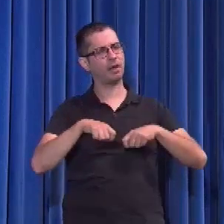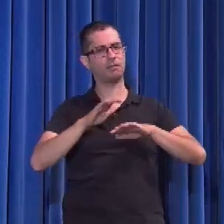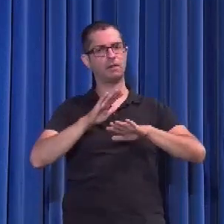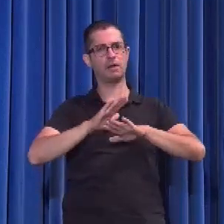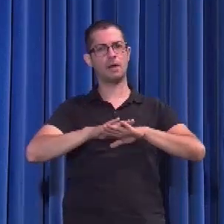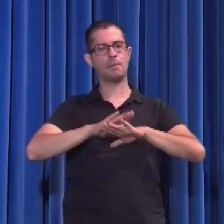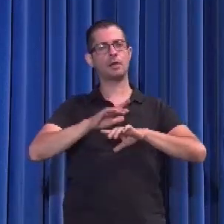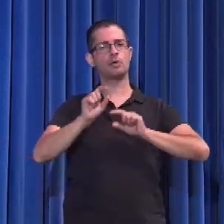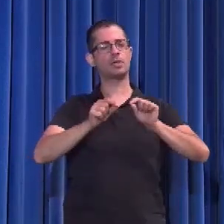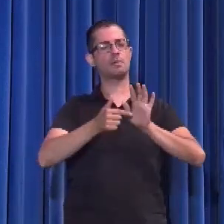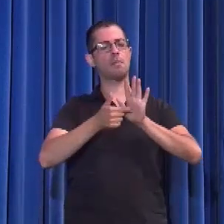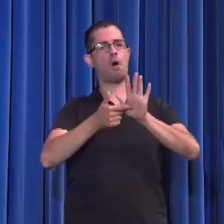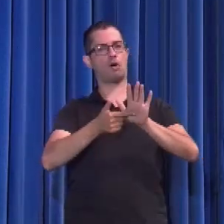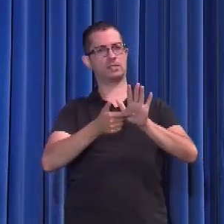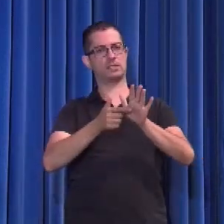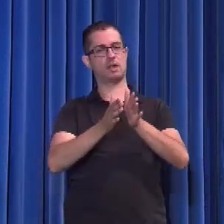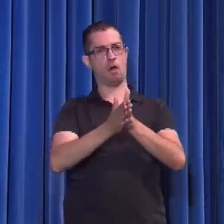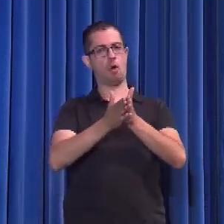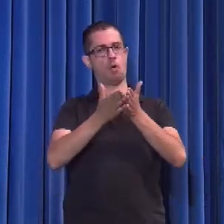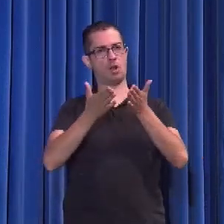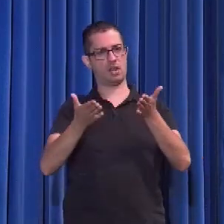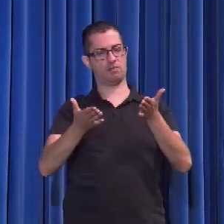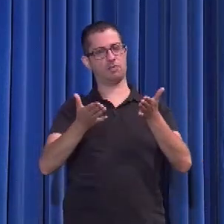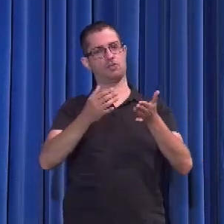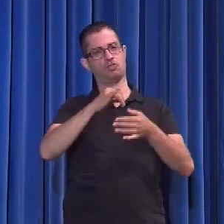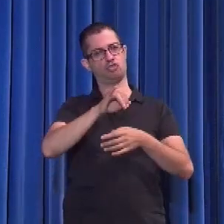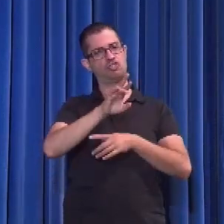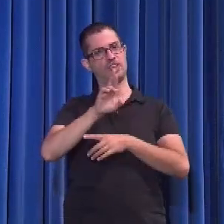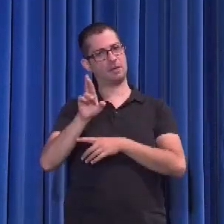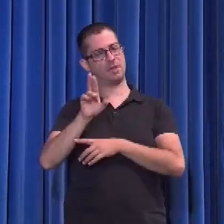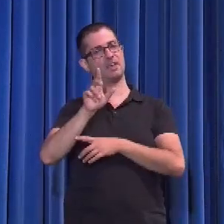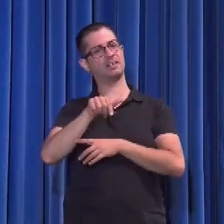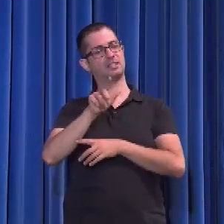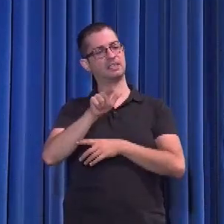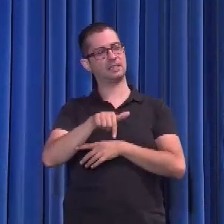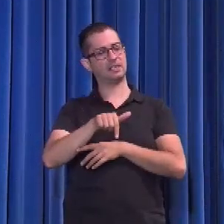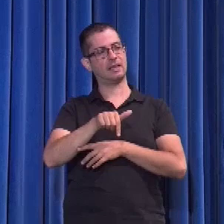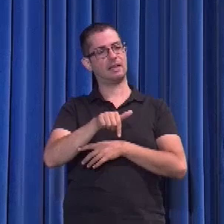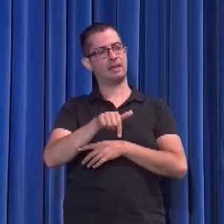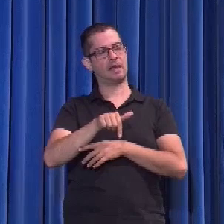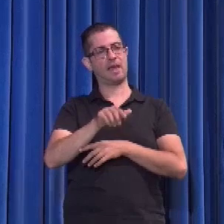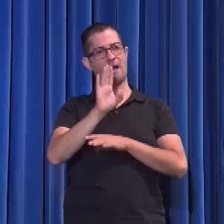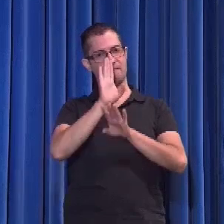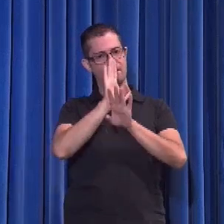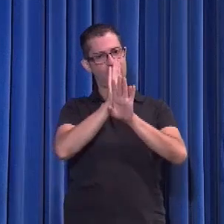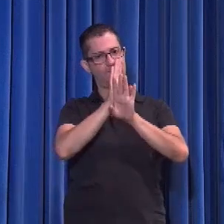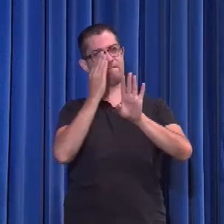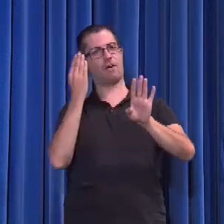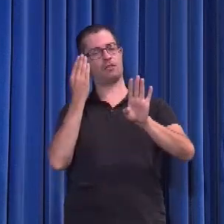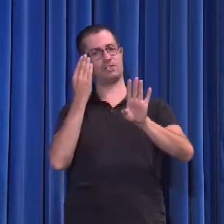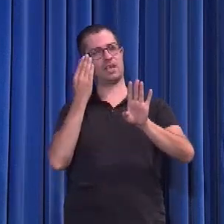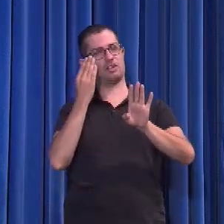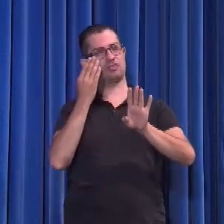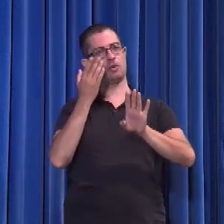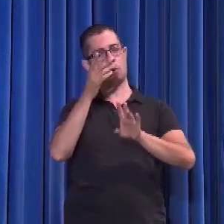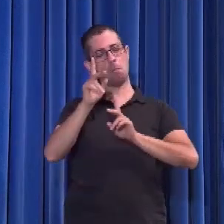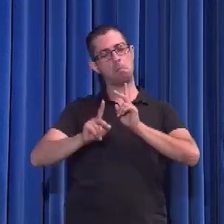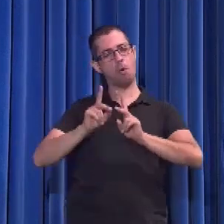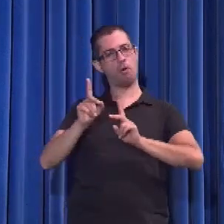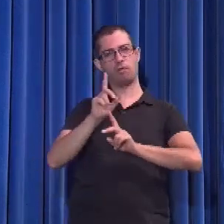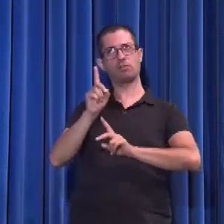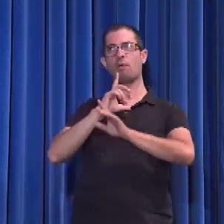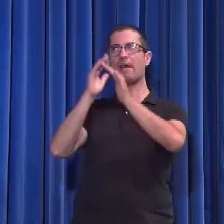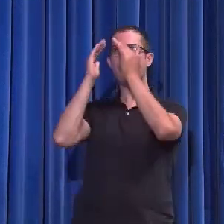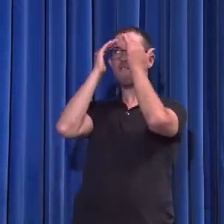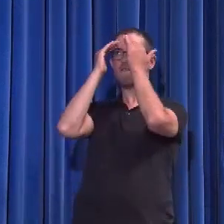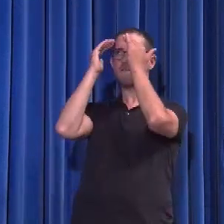livro de Jeremias é a apostasia, é a infidelidade do povo chamado povo